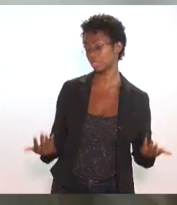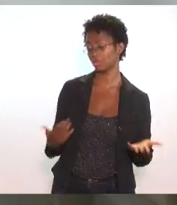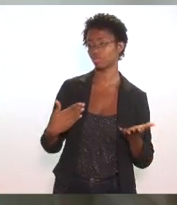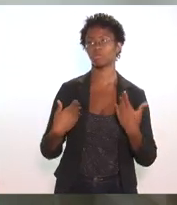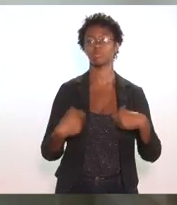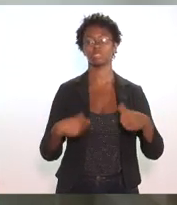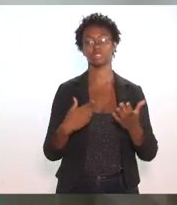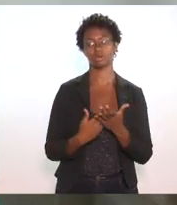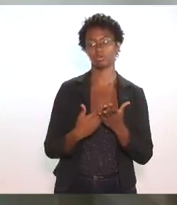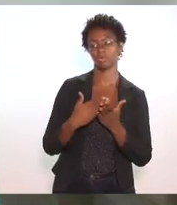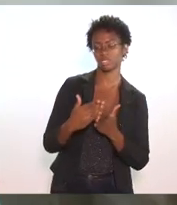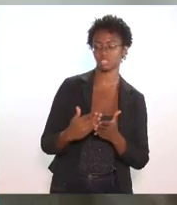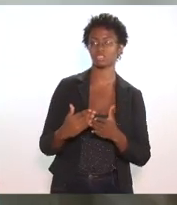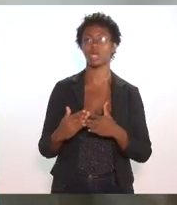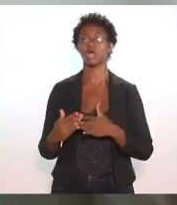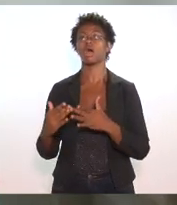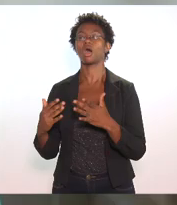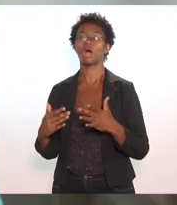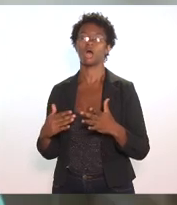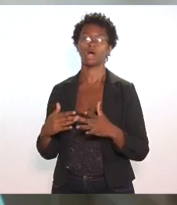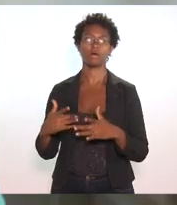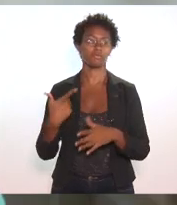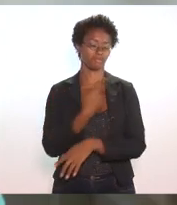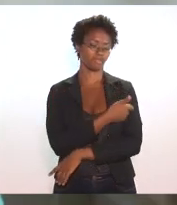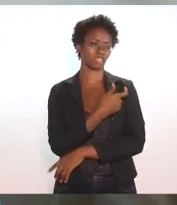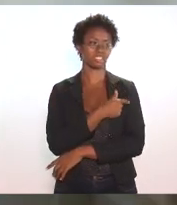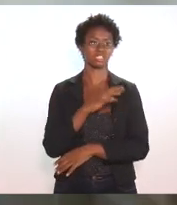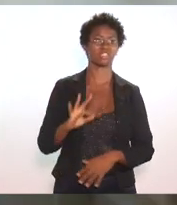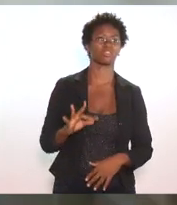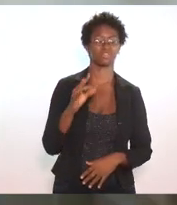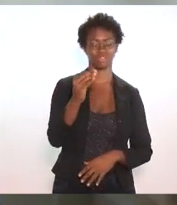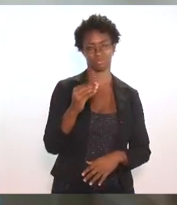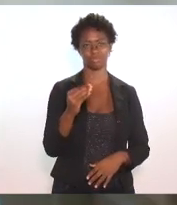começássemos com as campanhas de vacinação, ainda